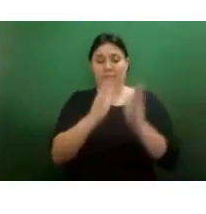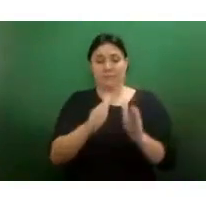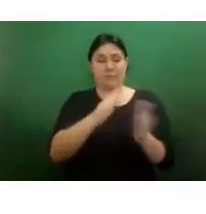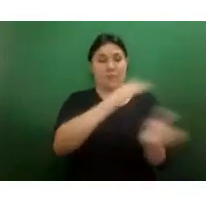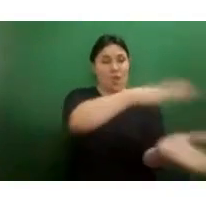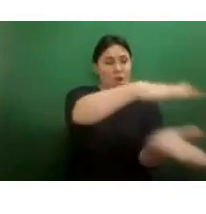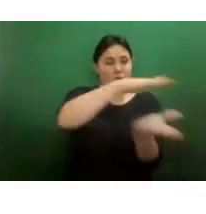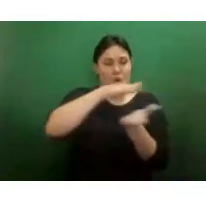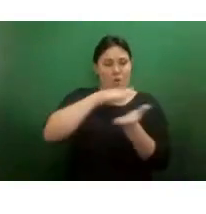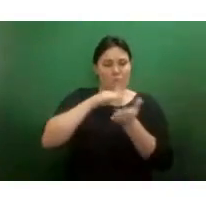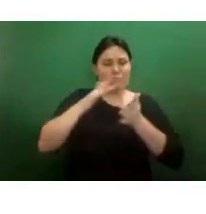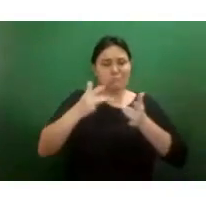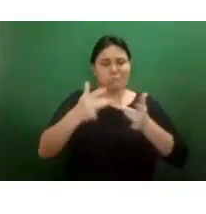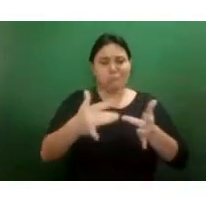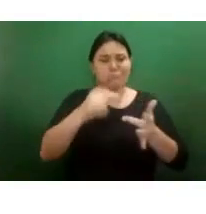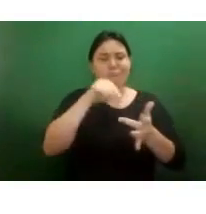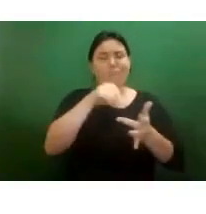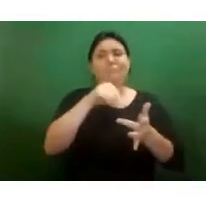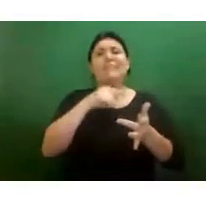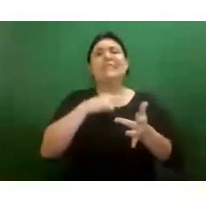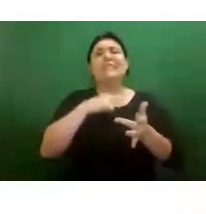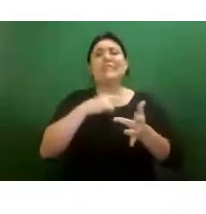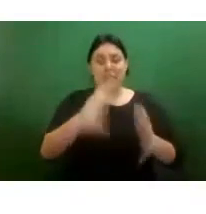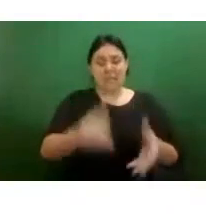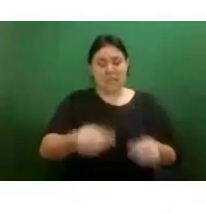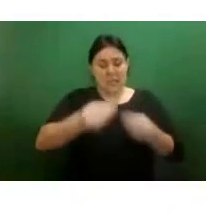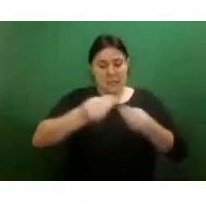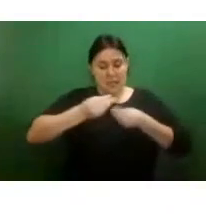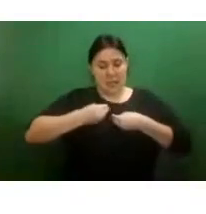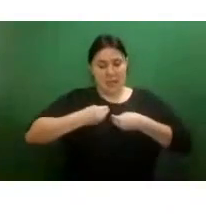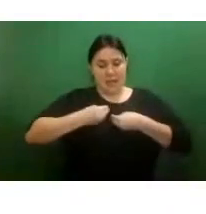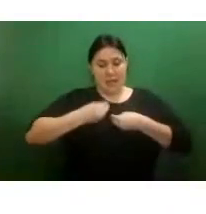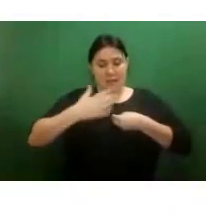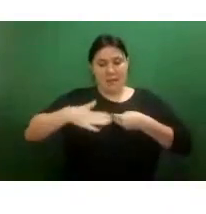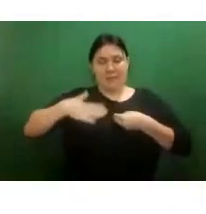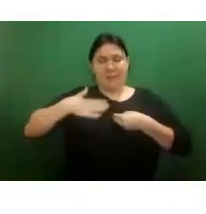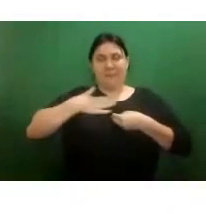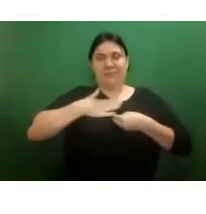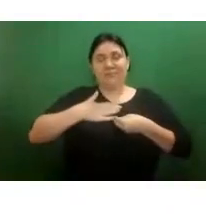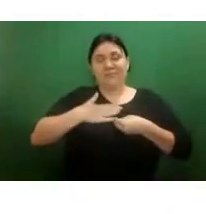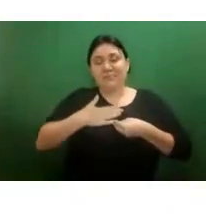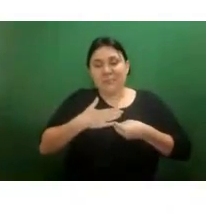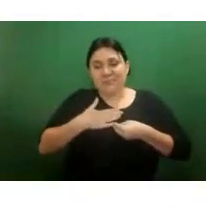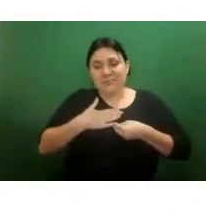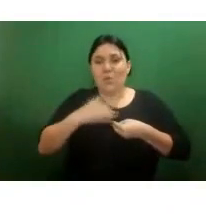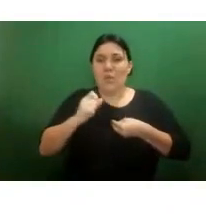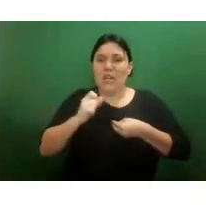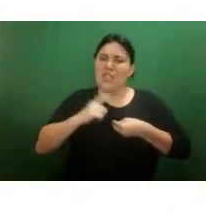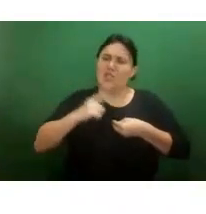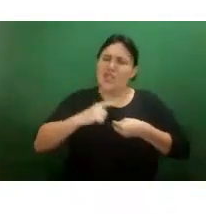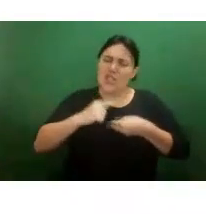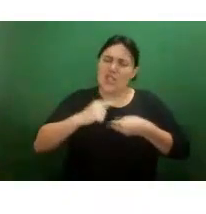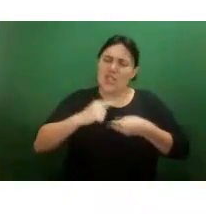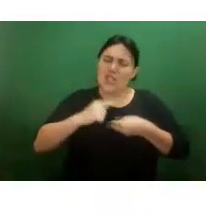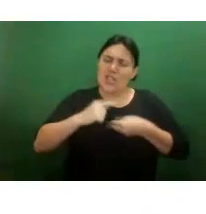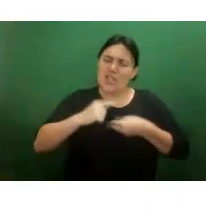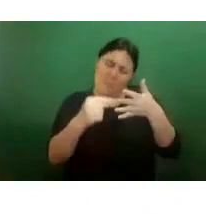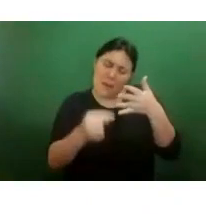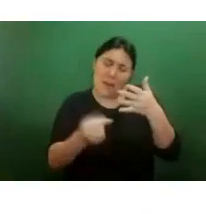As pastas fizeram a nossa alegria, porque tinha todas as informações muito